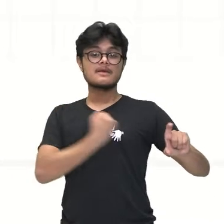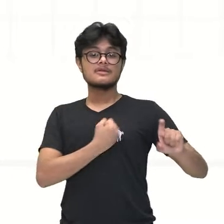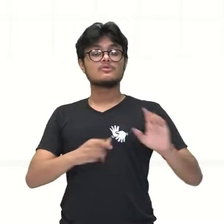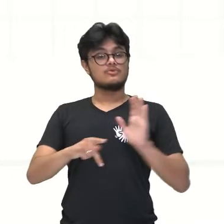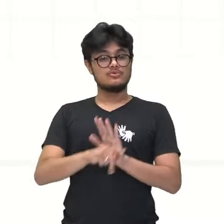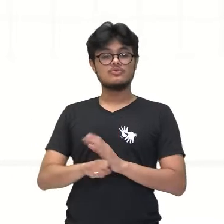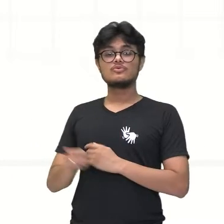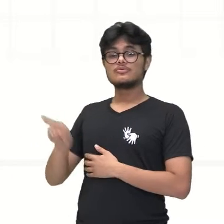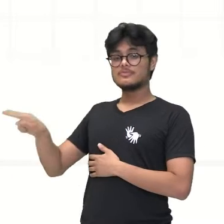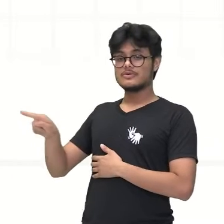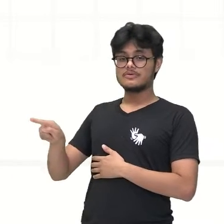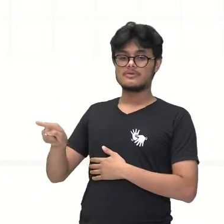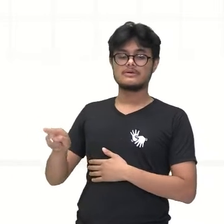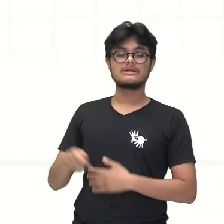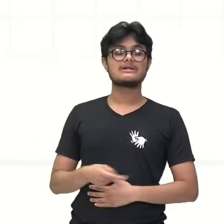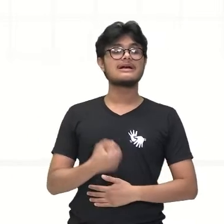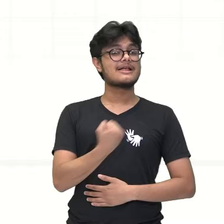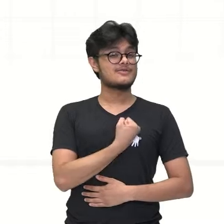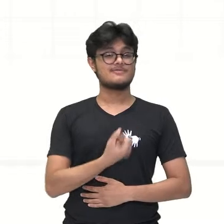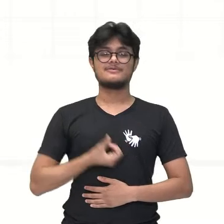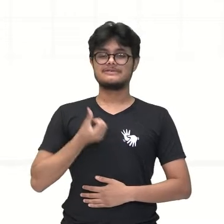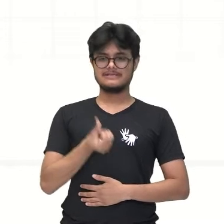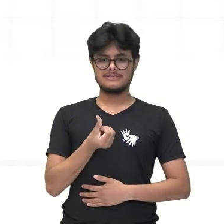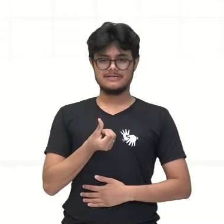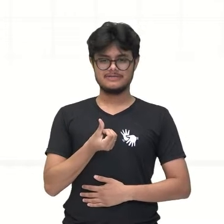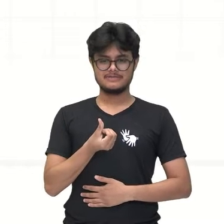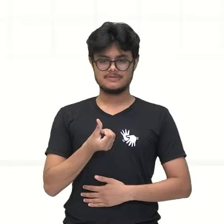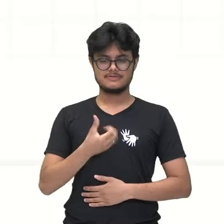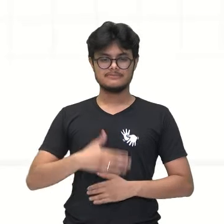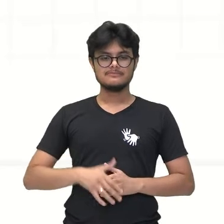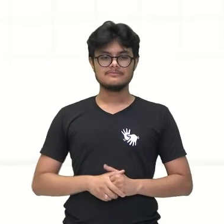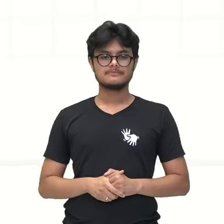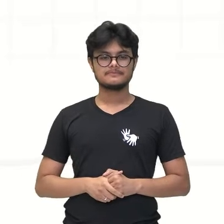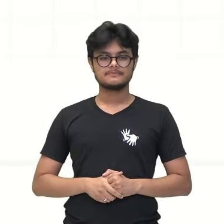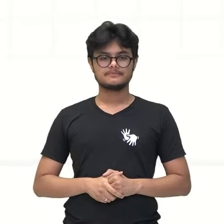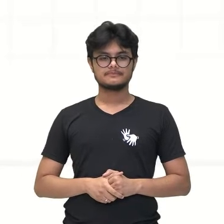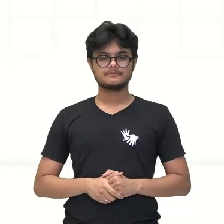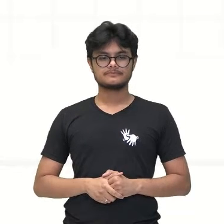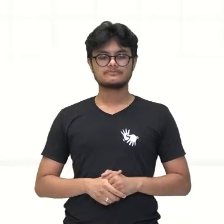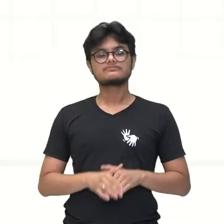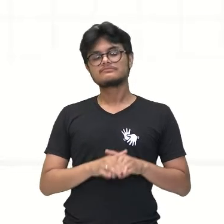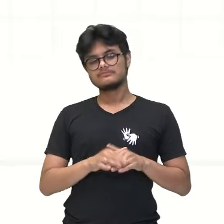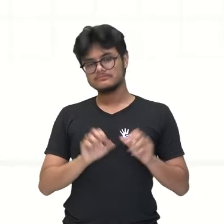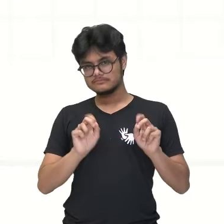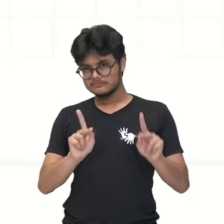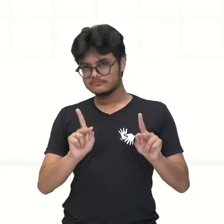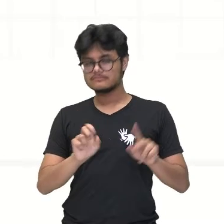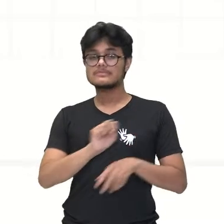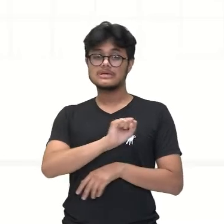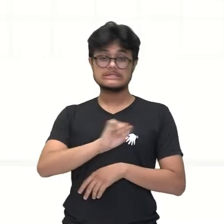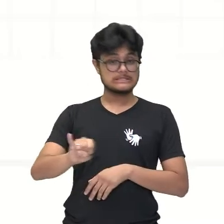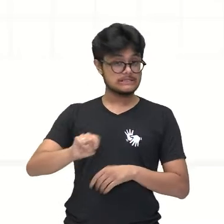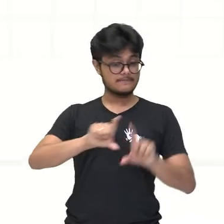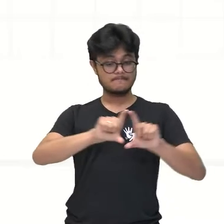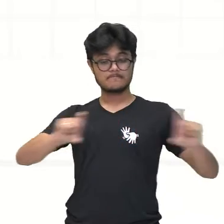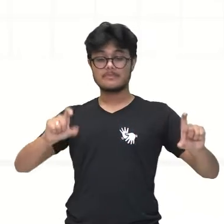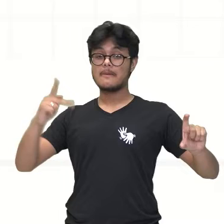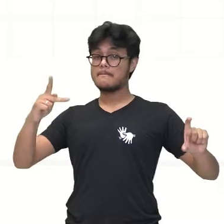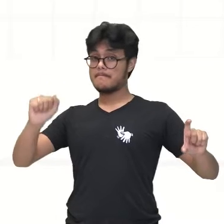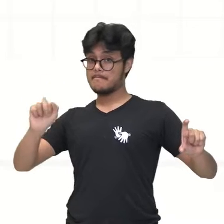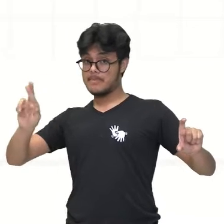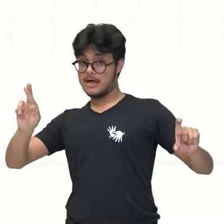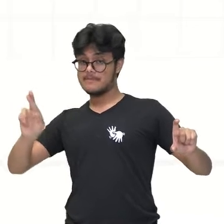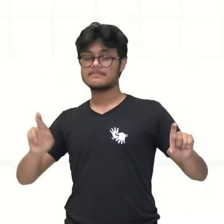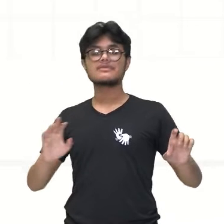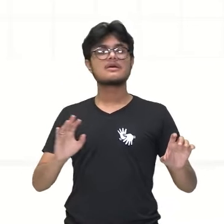ó, a mediana é 6, né? Então, quando a quantidade de elementos for um número par,